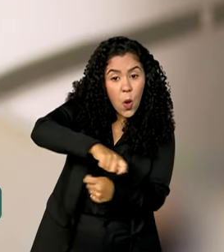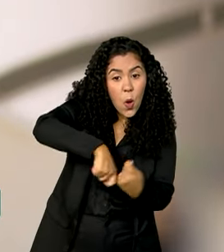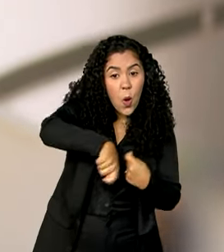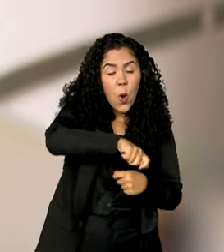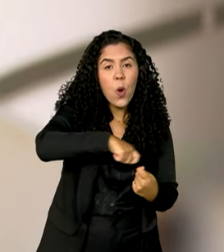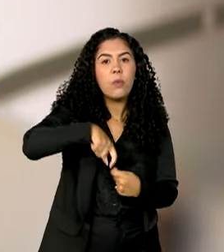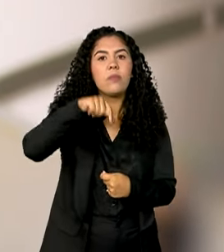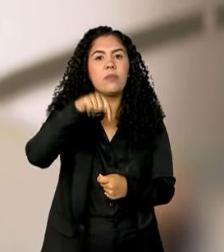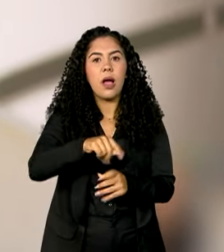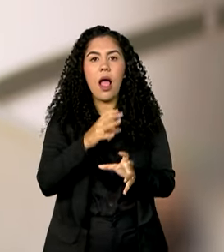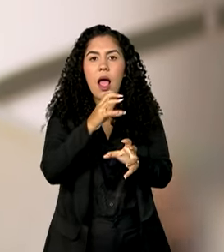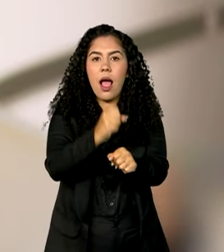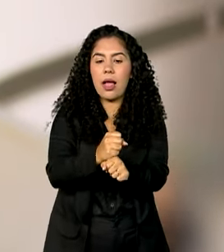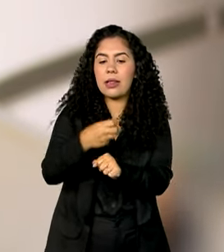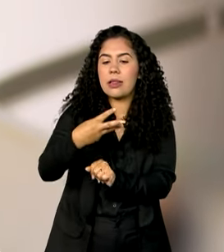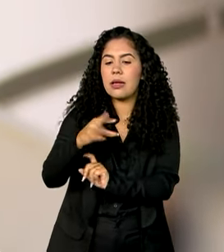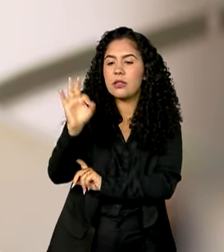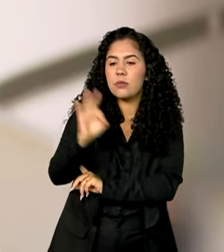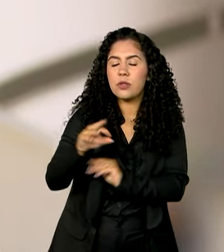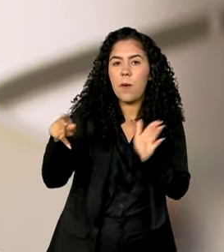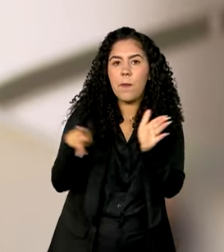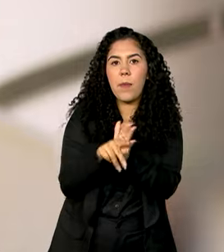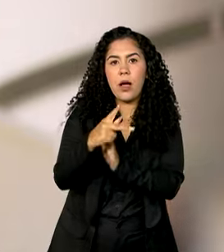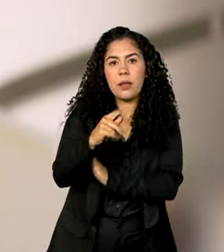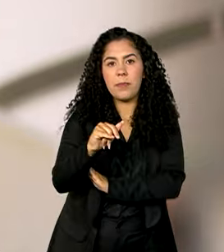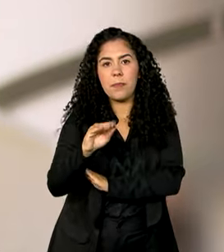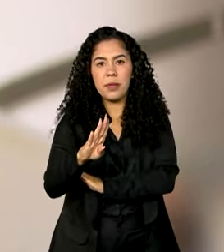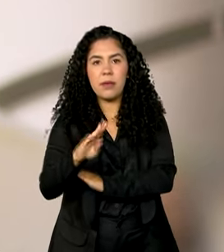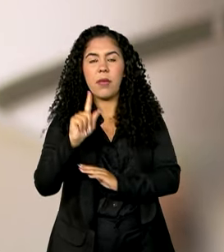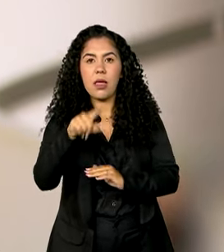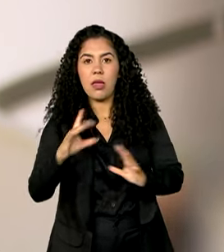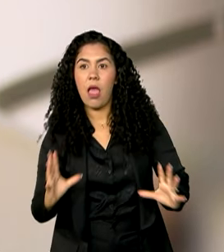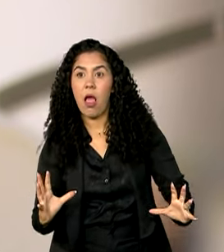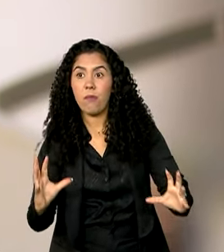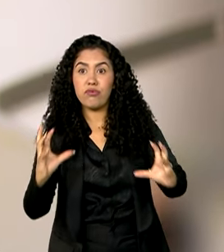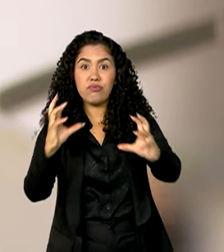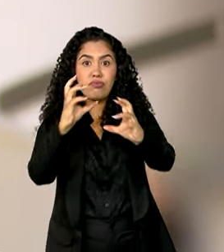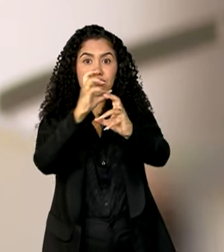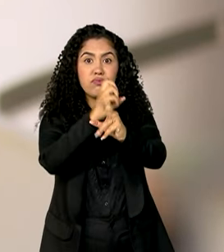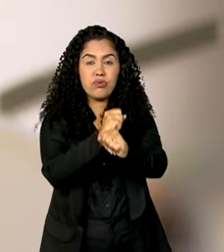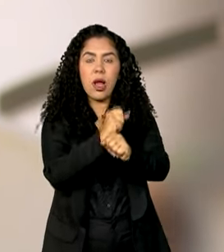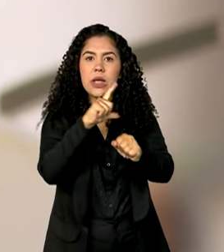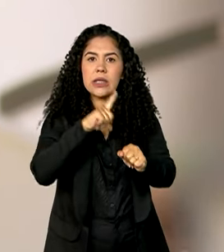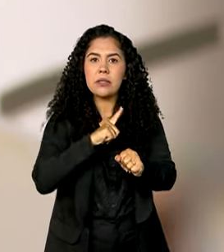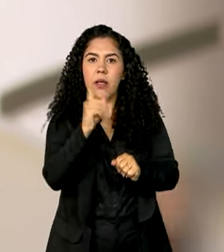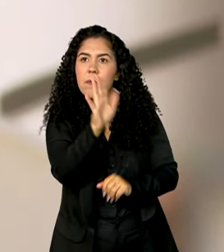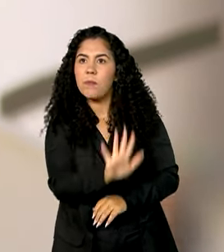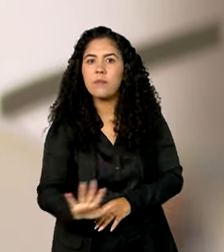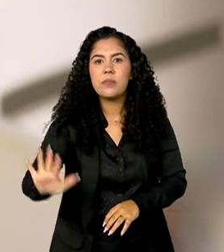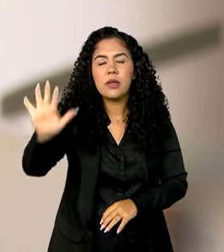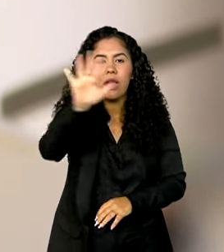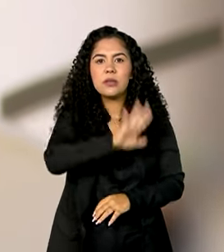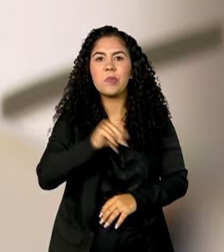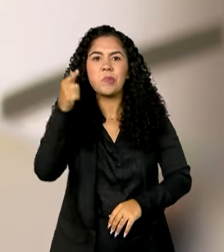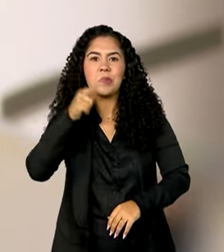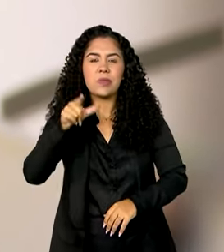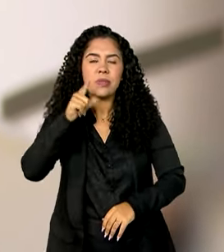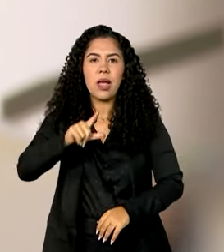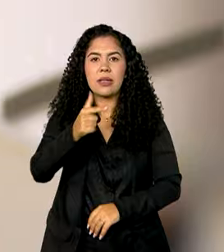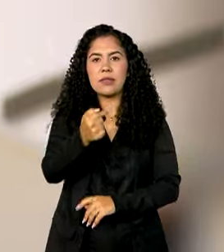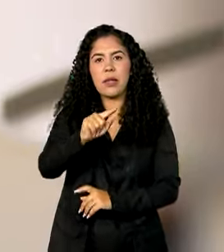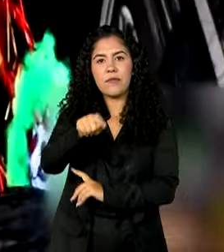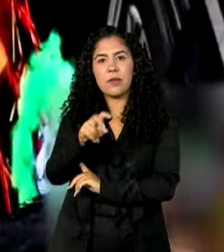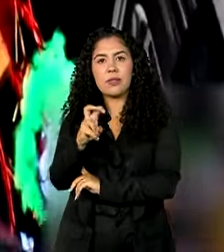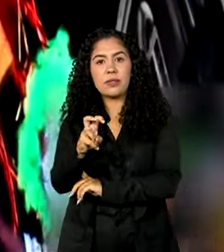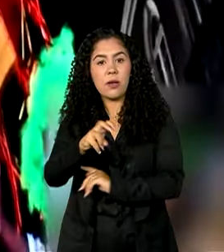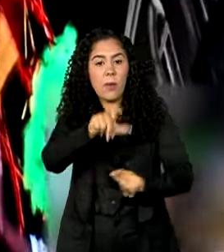3% do produto interno bruto, que é a soma de toda a riqueza produzida no país e emprega mais de 7 milhões e meio de